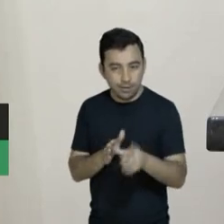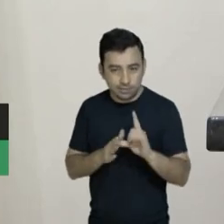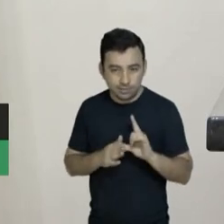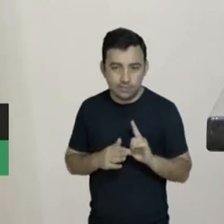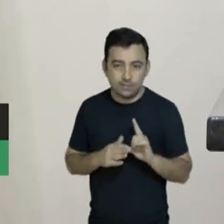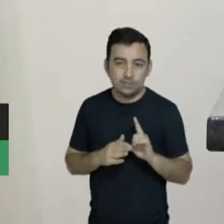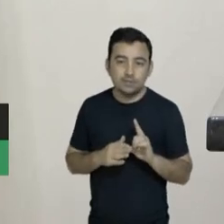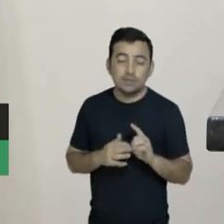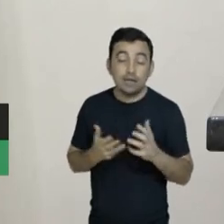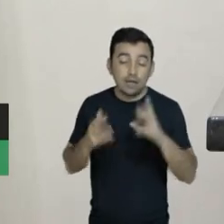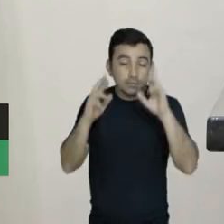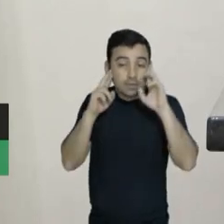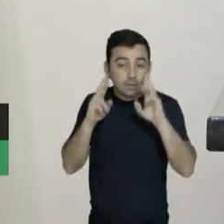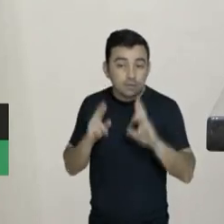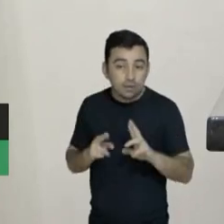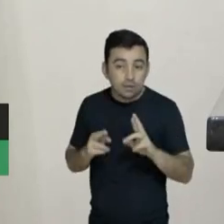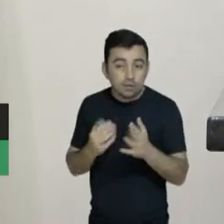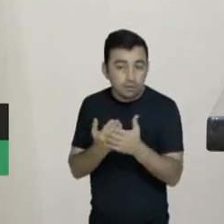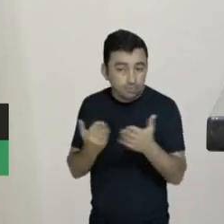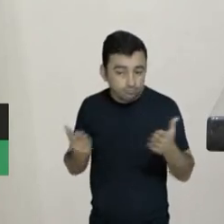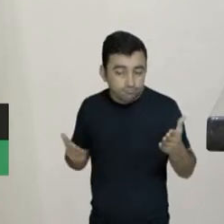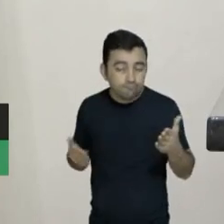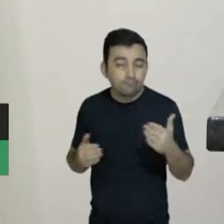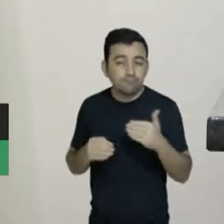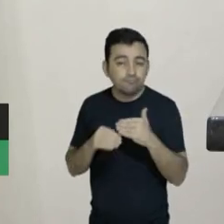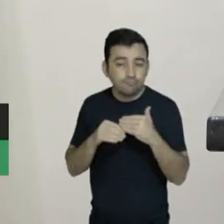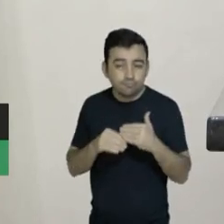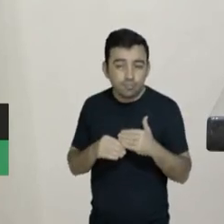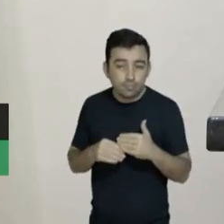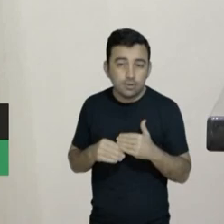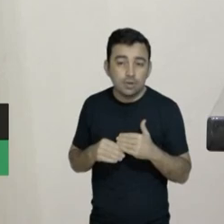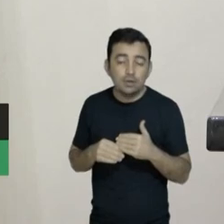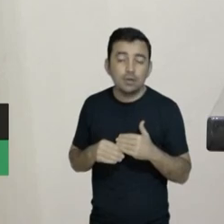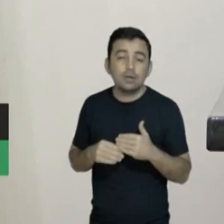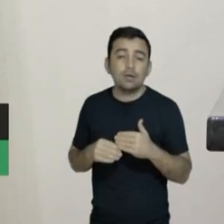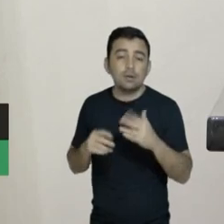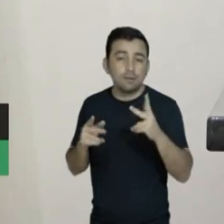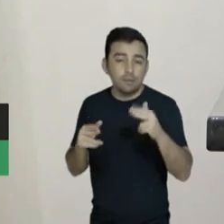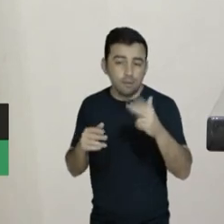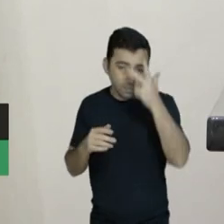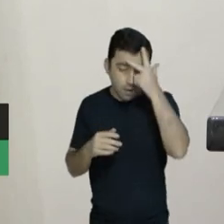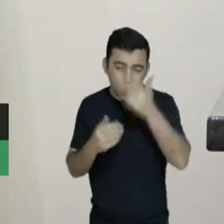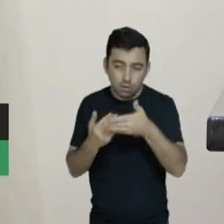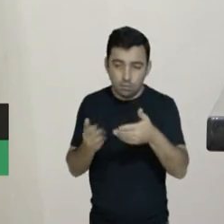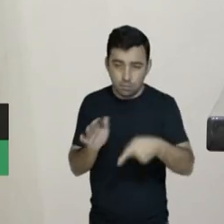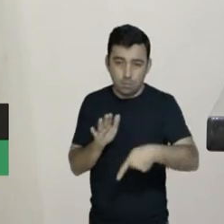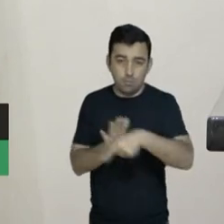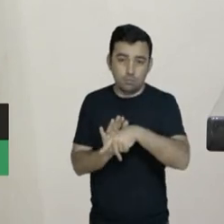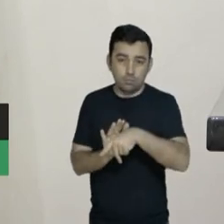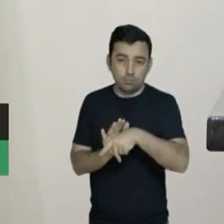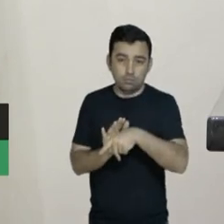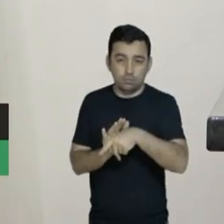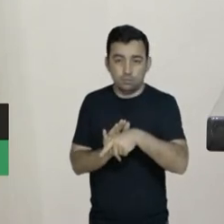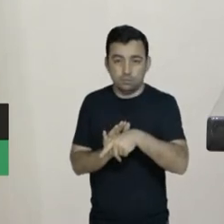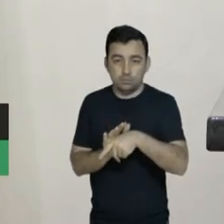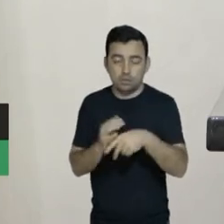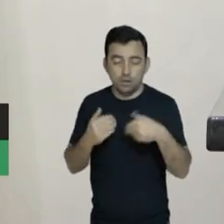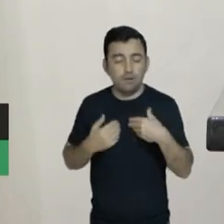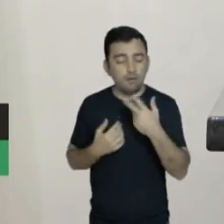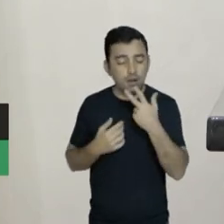simplesmente respeitar a ordem hierárquica e o que é otorgado a quem faz parte da tribuna, dizer finalmente ao